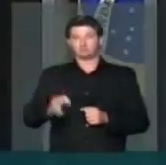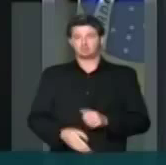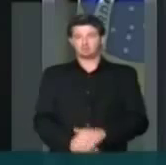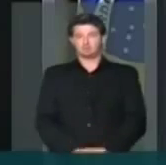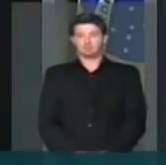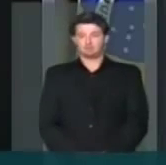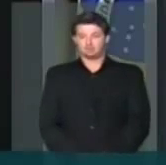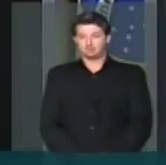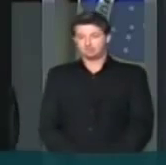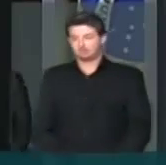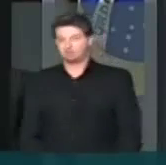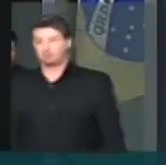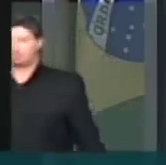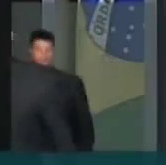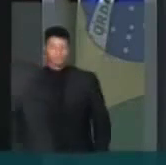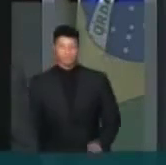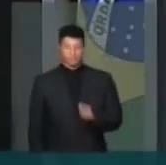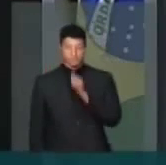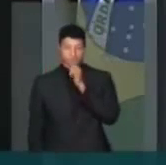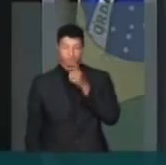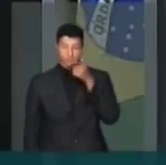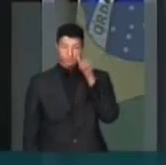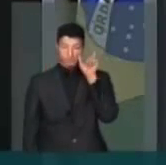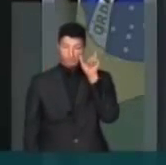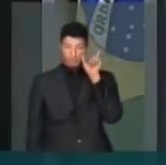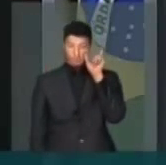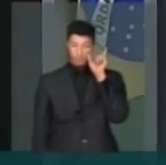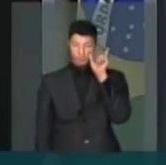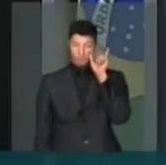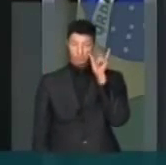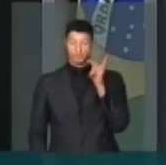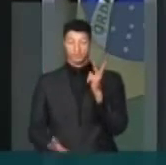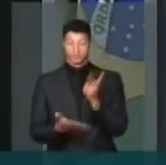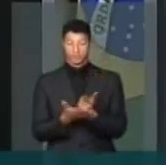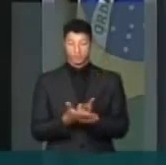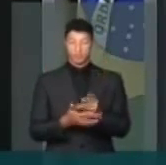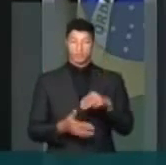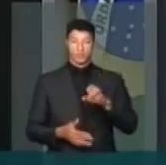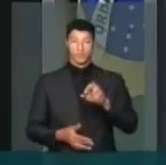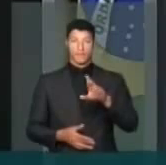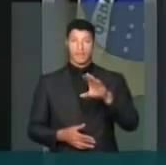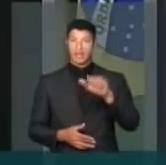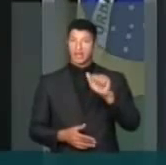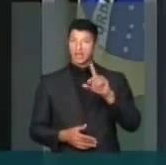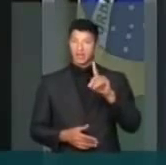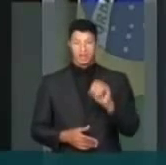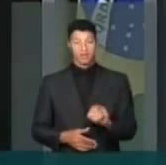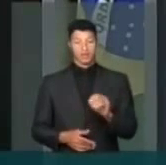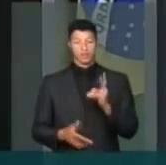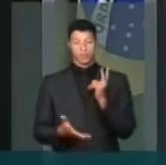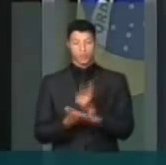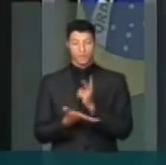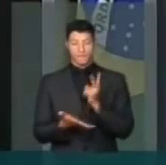0,58%. Ainda ontem, o mesmo mercado,